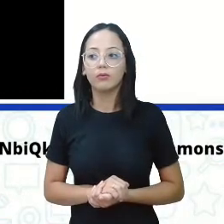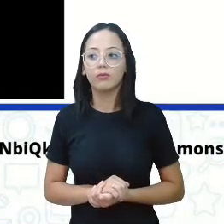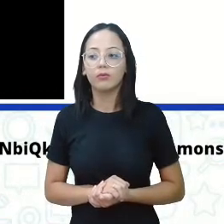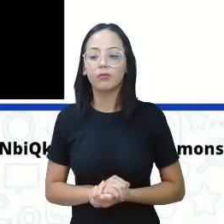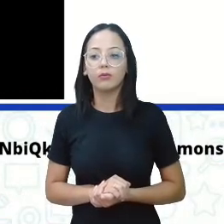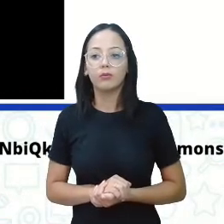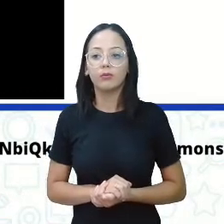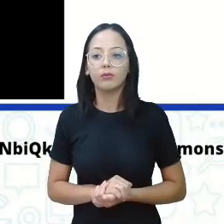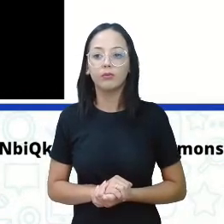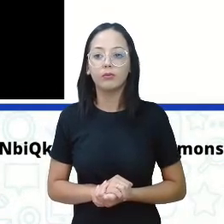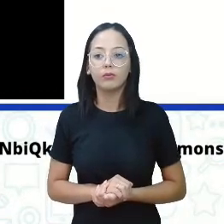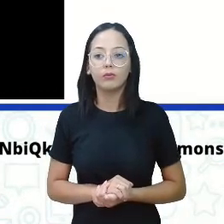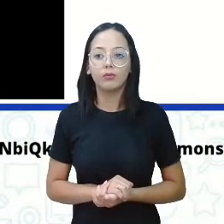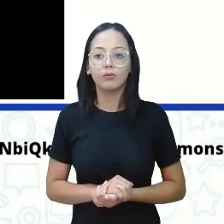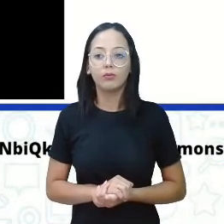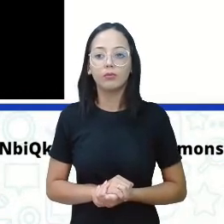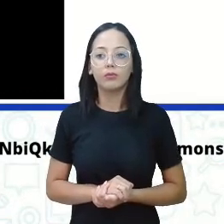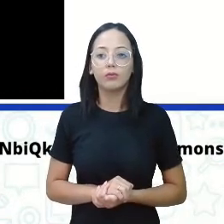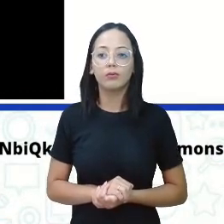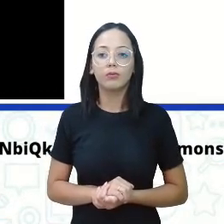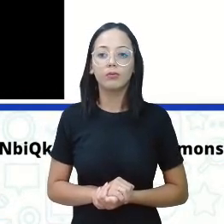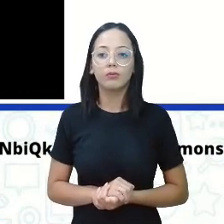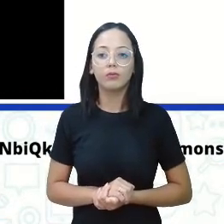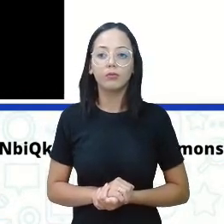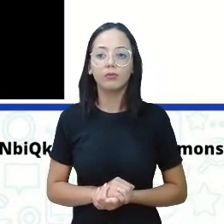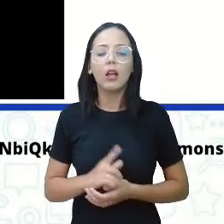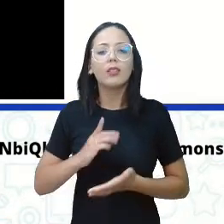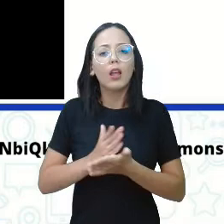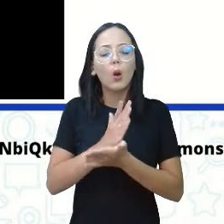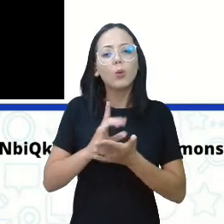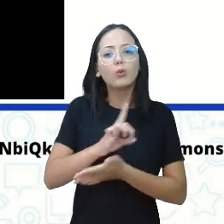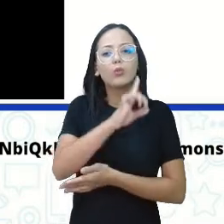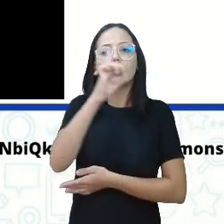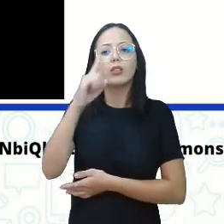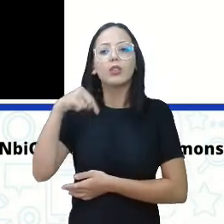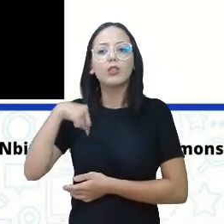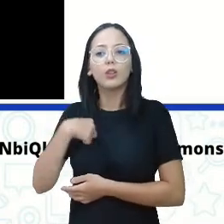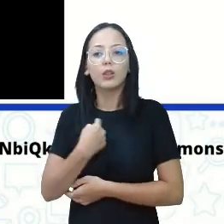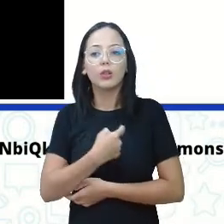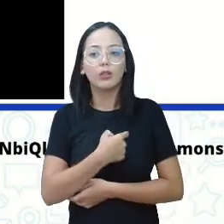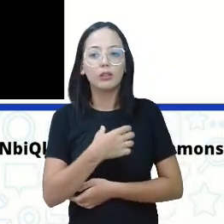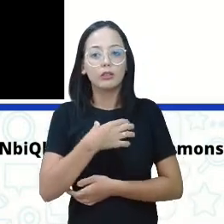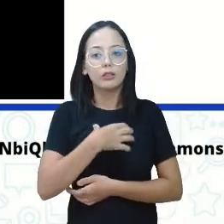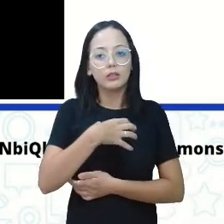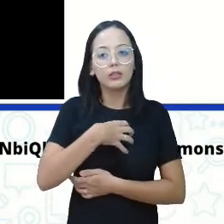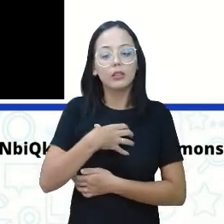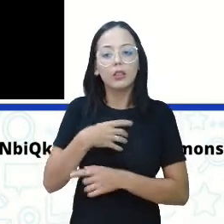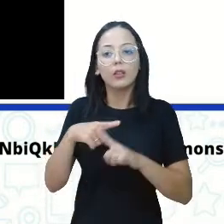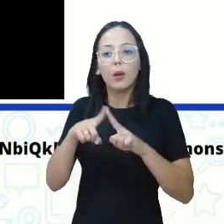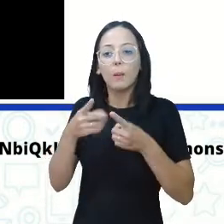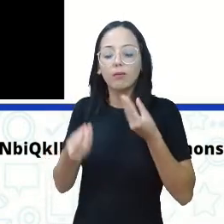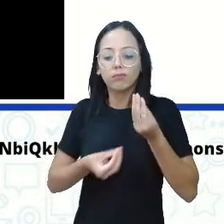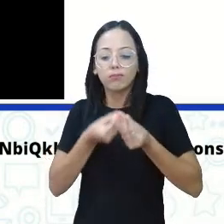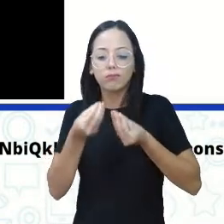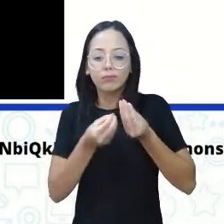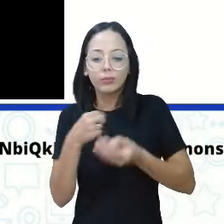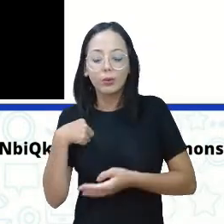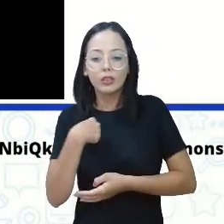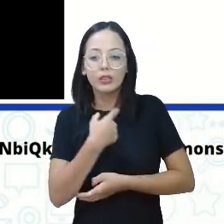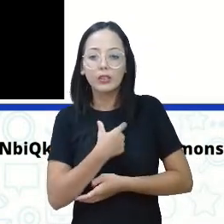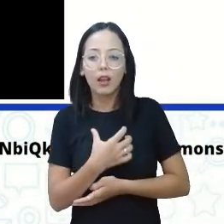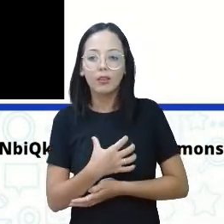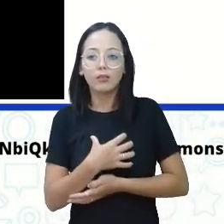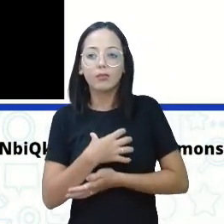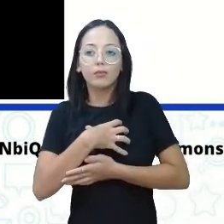Tem dias que a gente se sente como quem partiu ou morreu. A gente